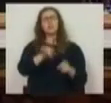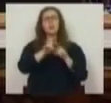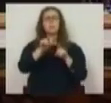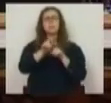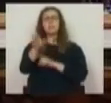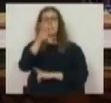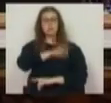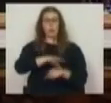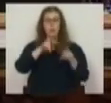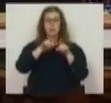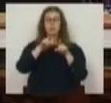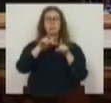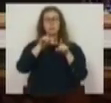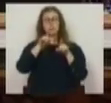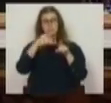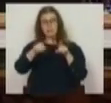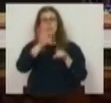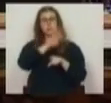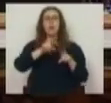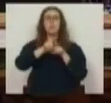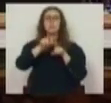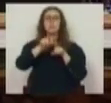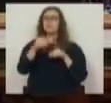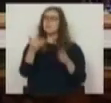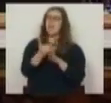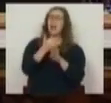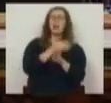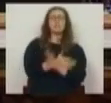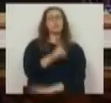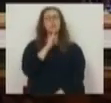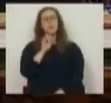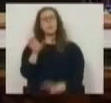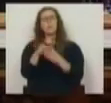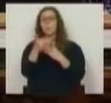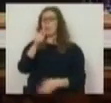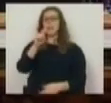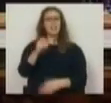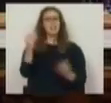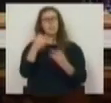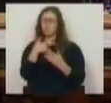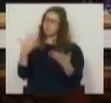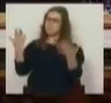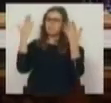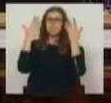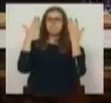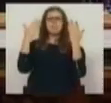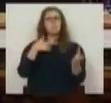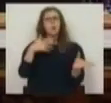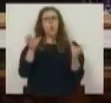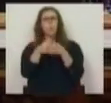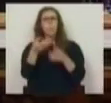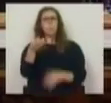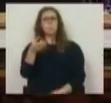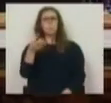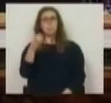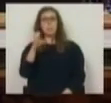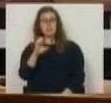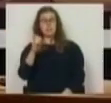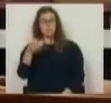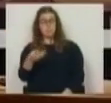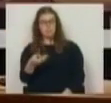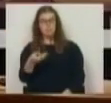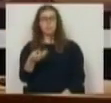Presidente, senhoras e senhores deputados, quero antes de mais, em nome do Grupo Parlamentar do Bloco de Esquerda, saudar o Grupo Parlamentar do Partido